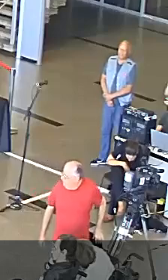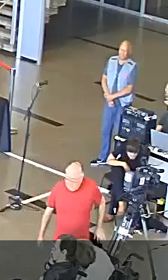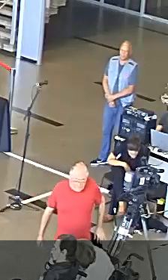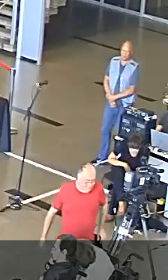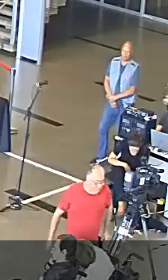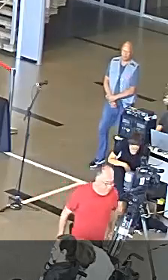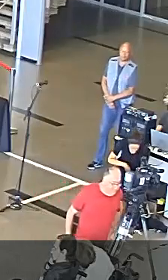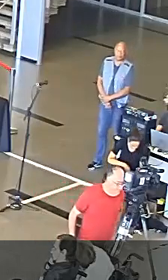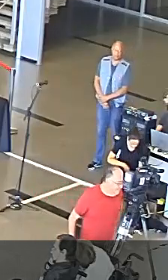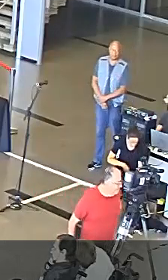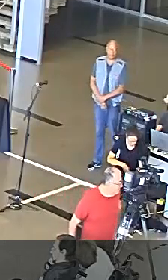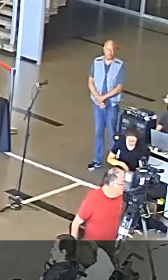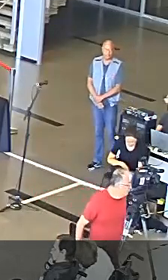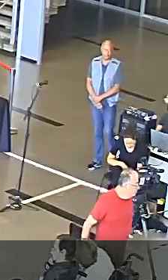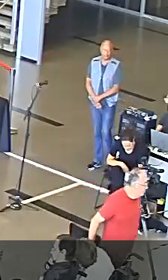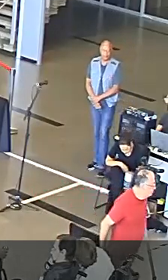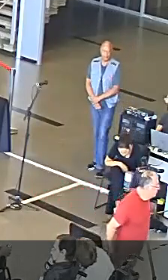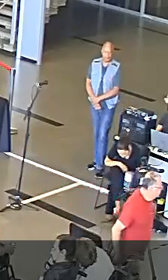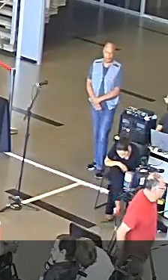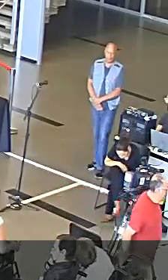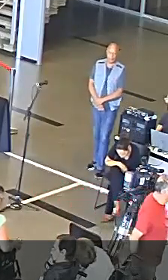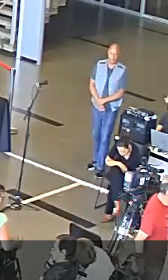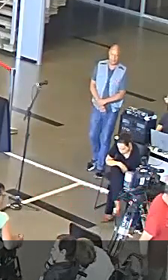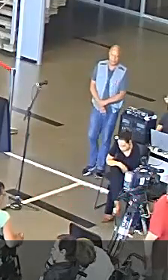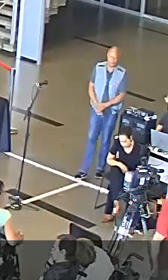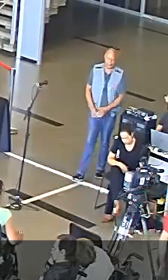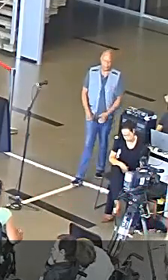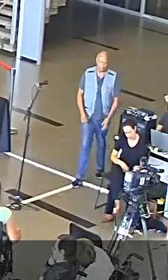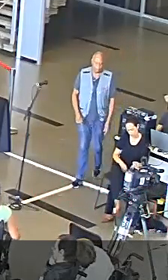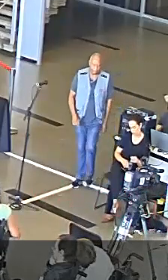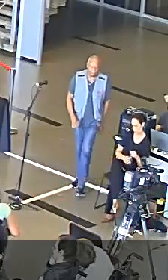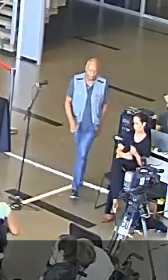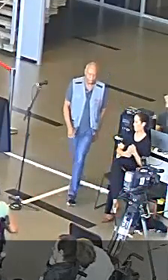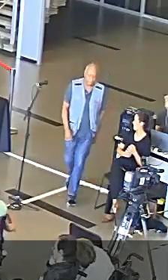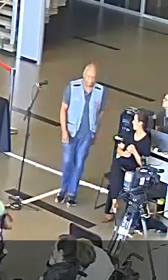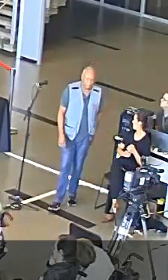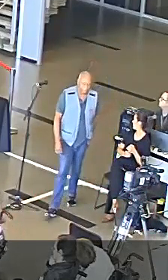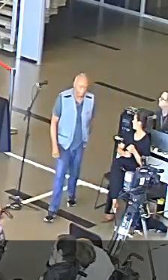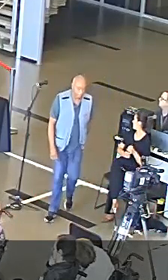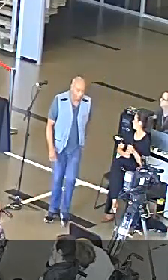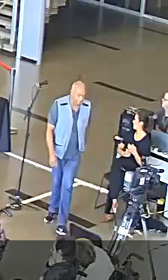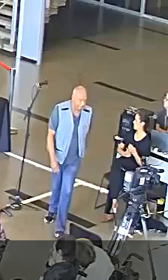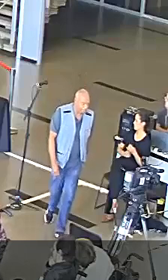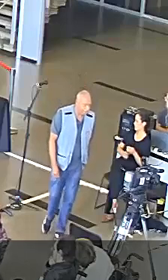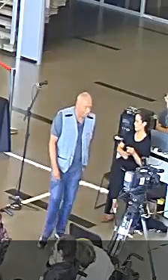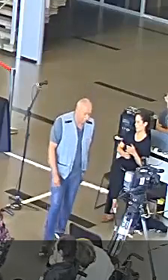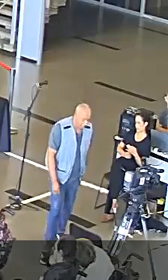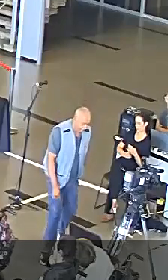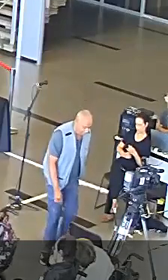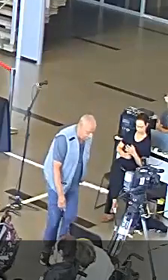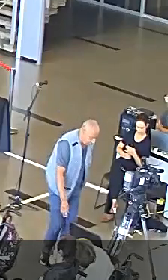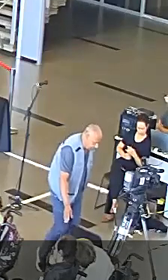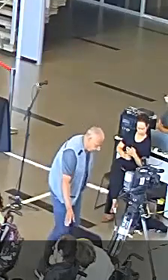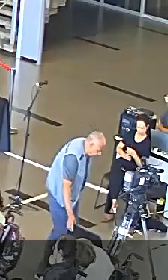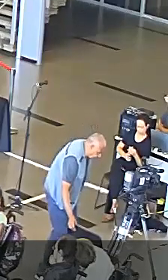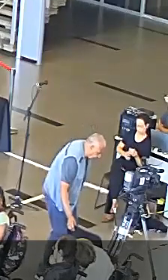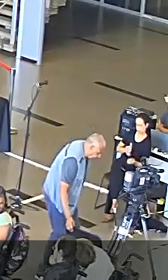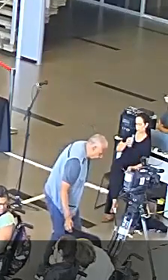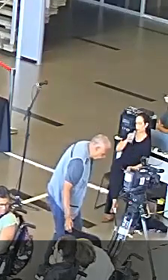física mental intelectual e até religiosa E aí as